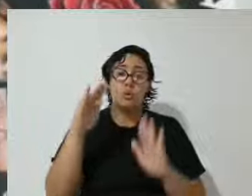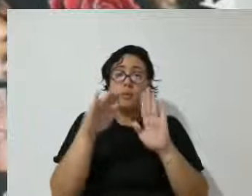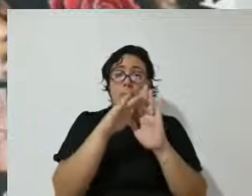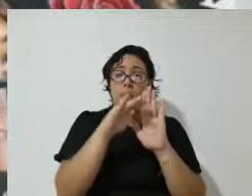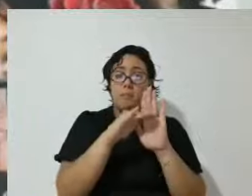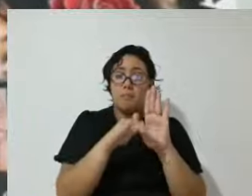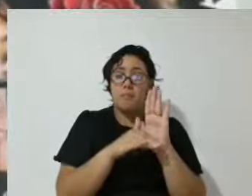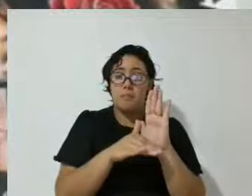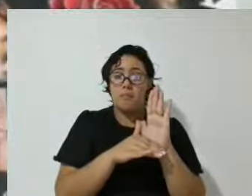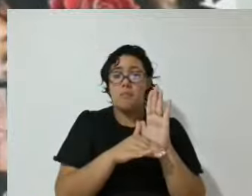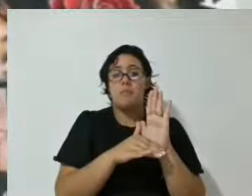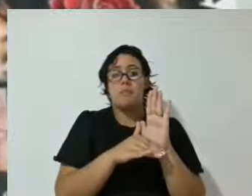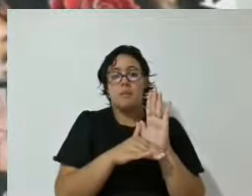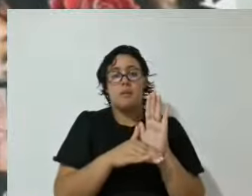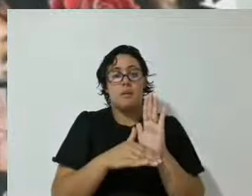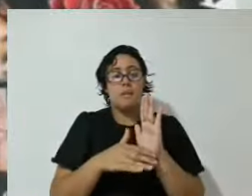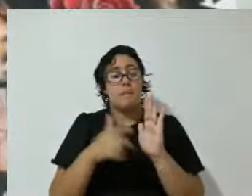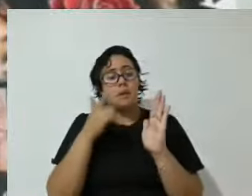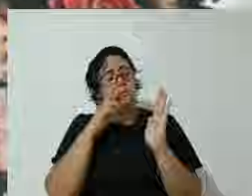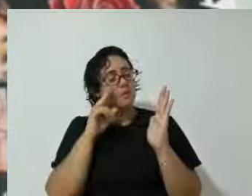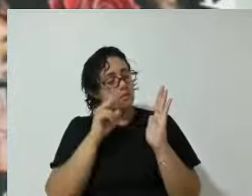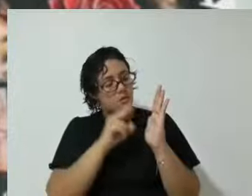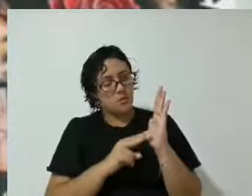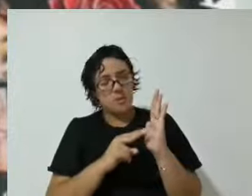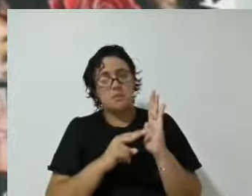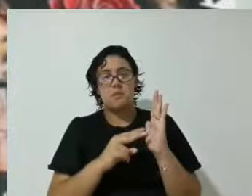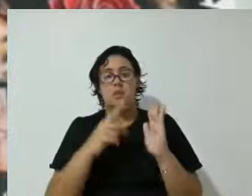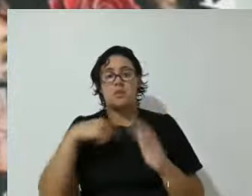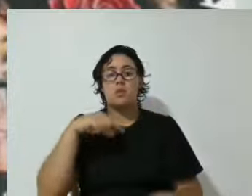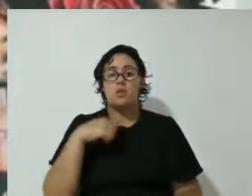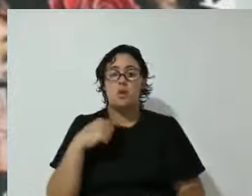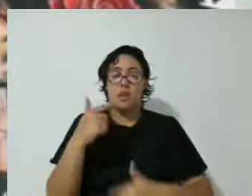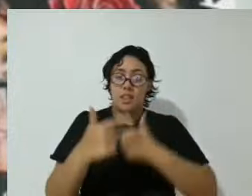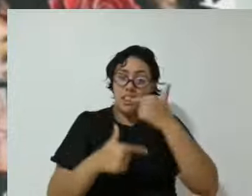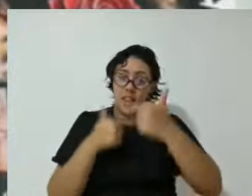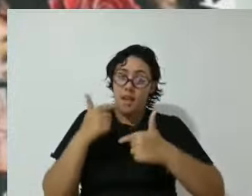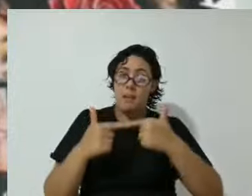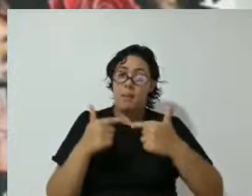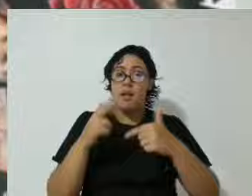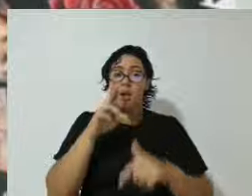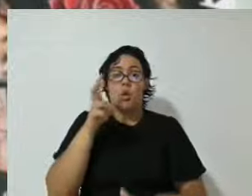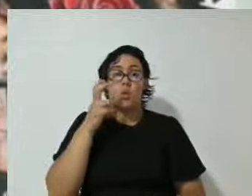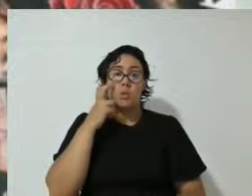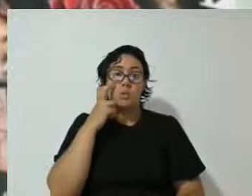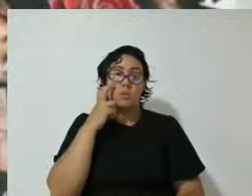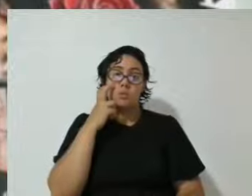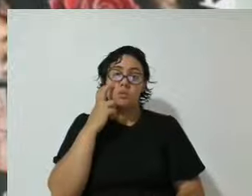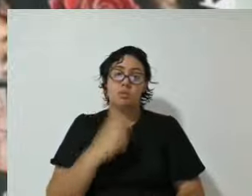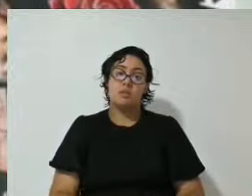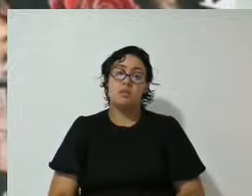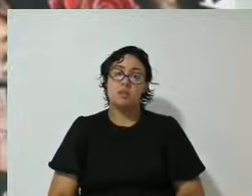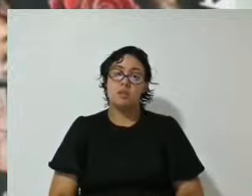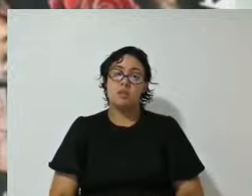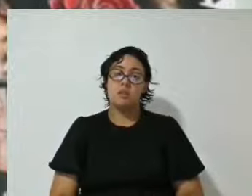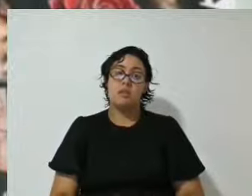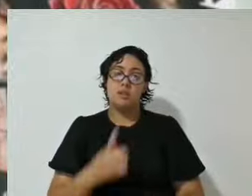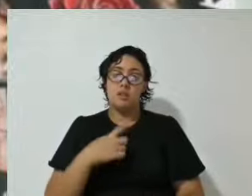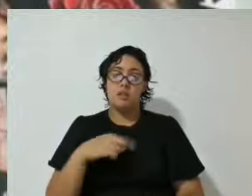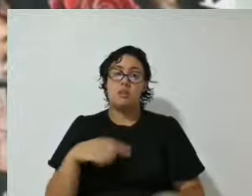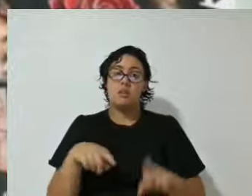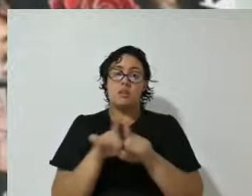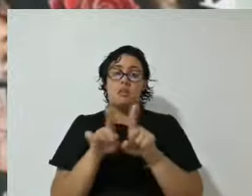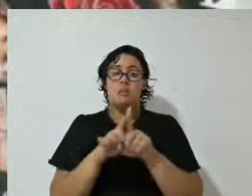E que nós, como servidores, terceirizados, trabalhadores da cultura, que possamos ter ouvidos